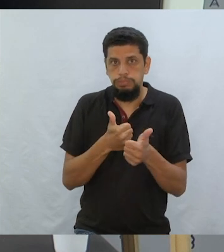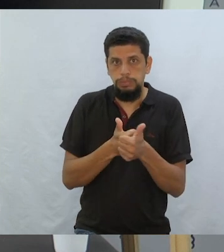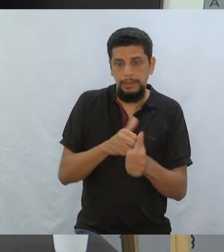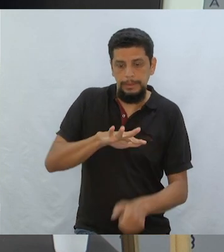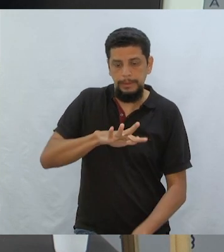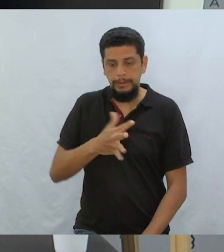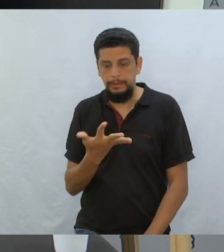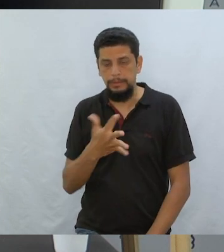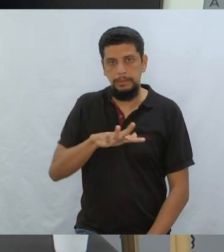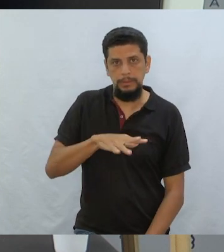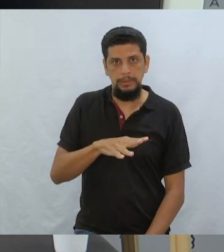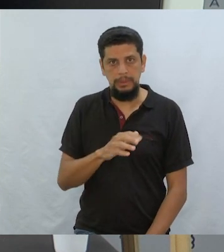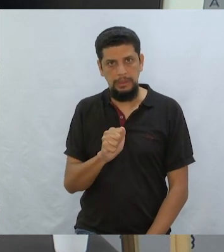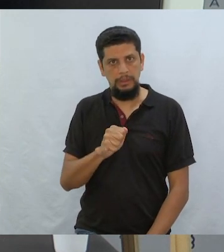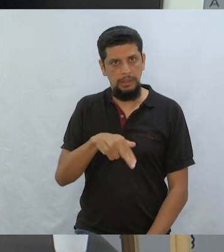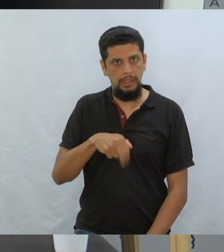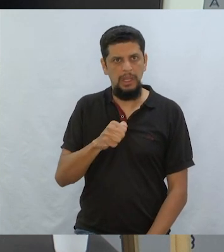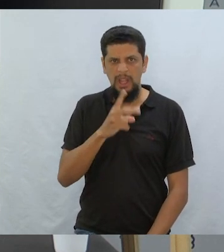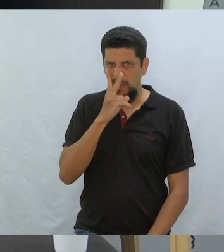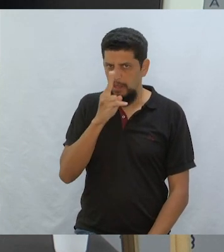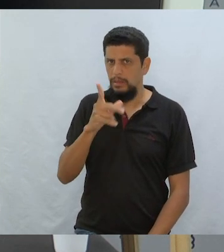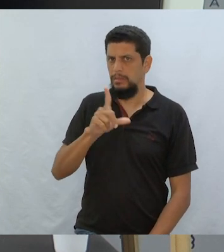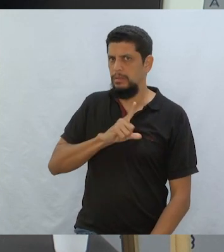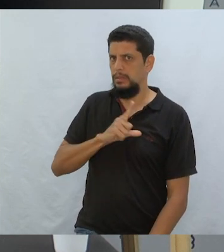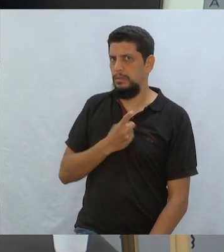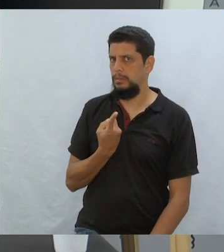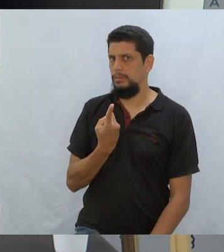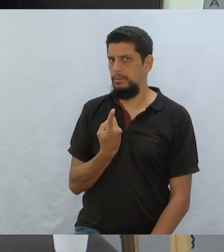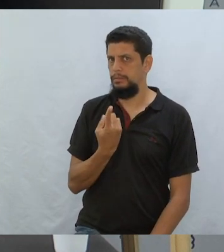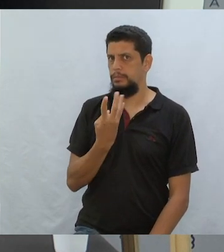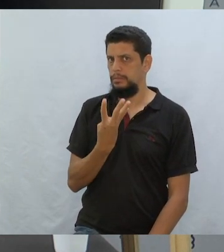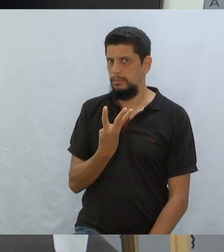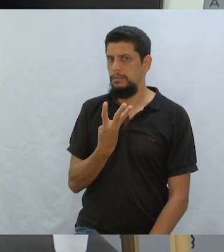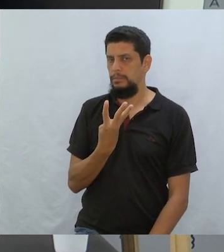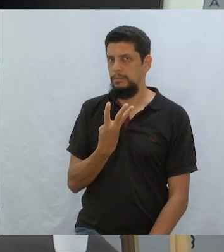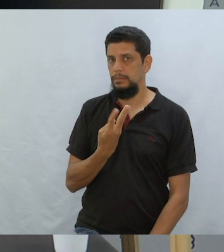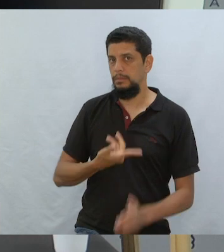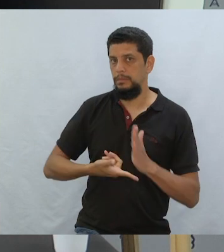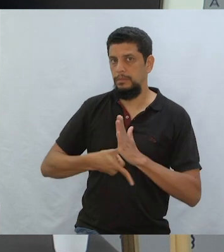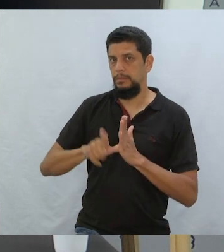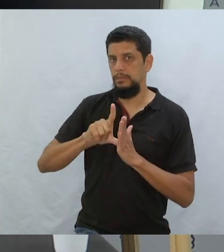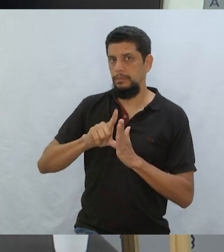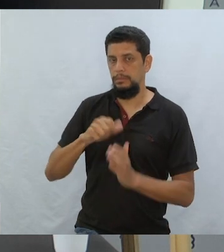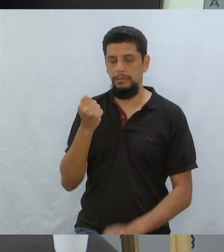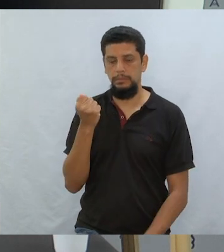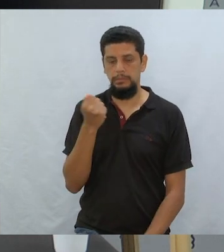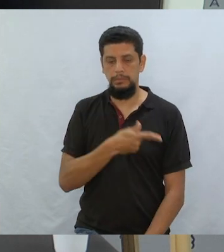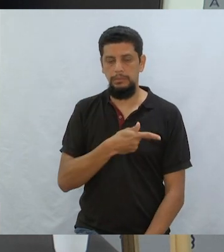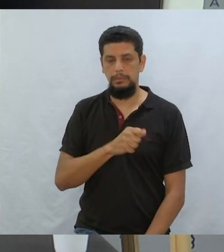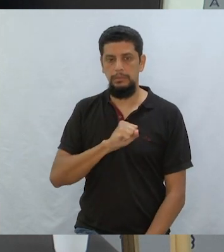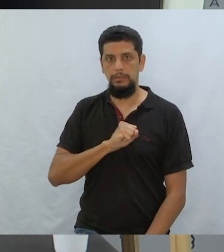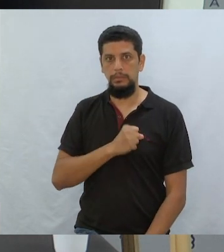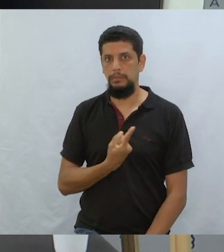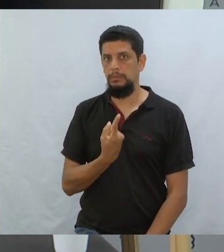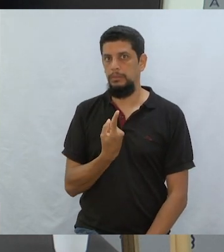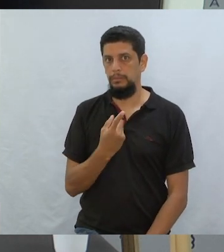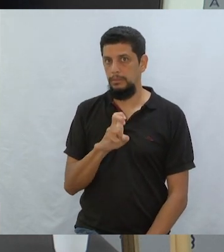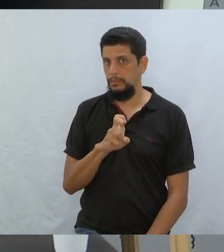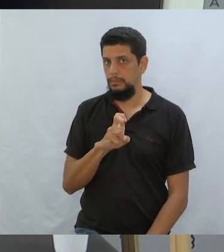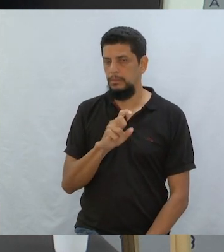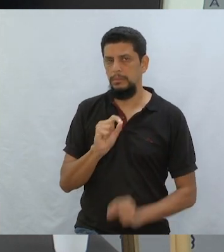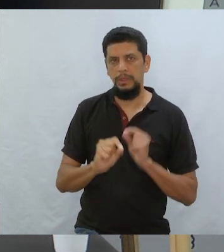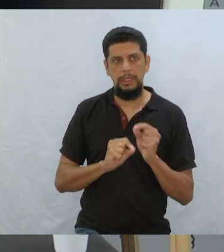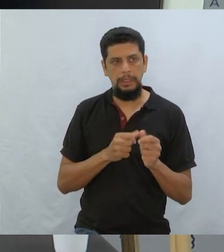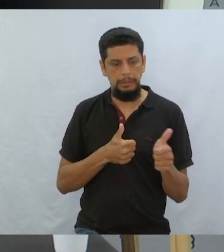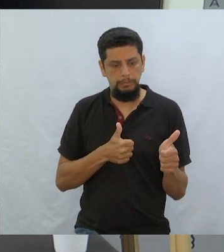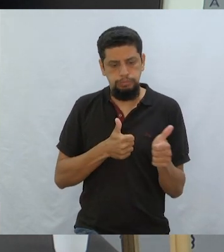Ana, que achou que tinha 14 grampos, ó. O 14 está antes do 15. Então, quem